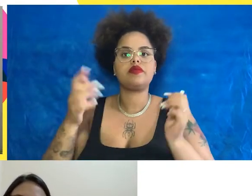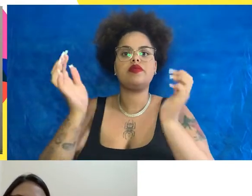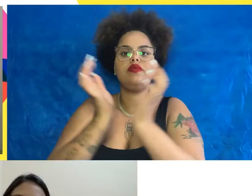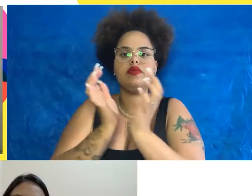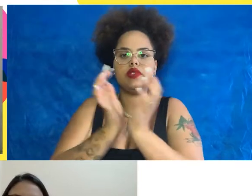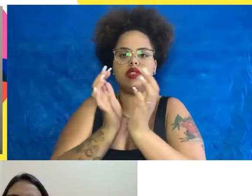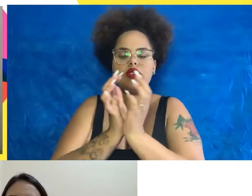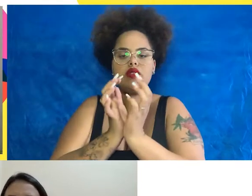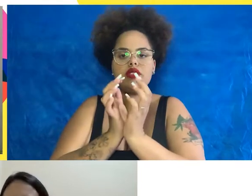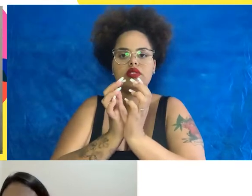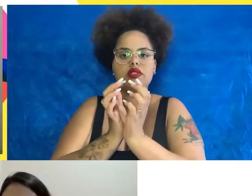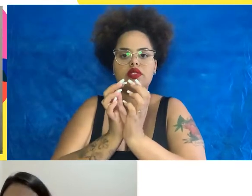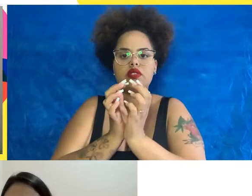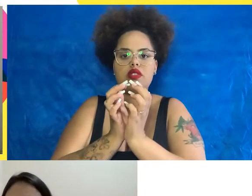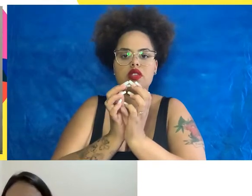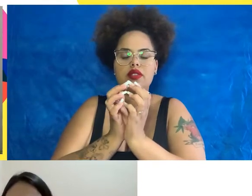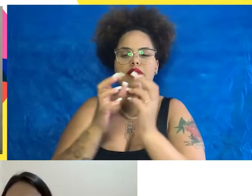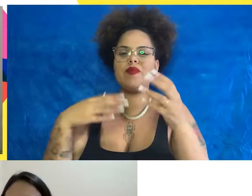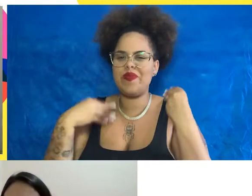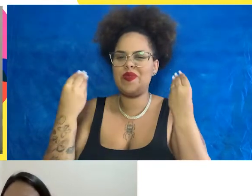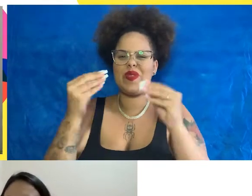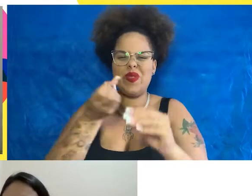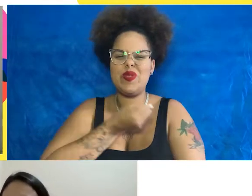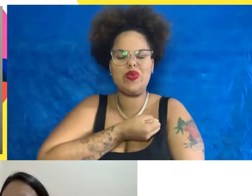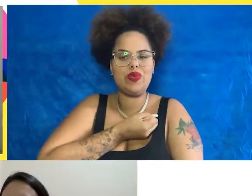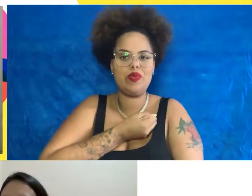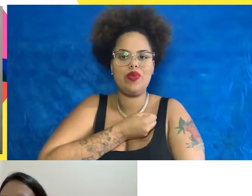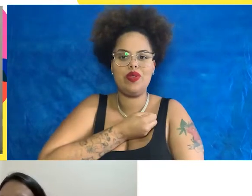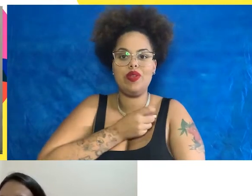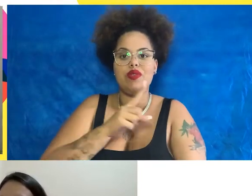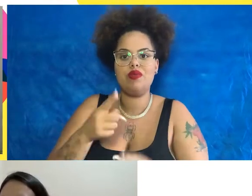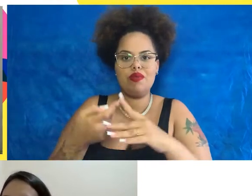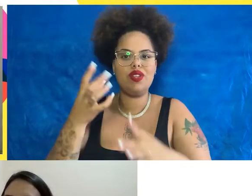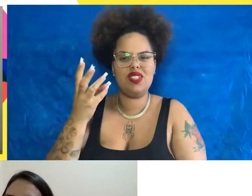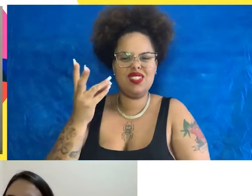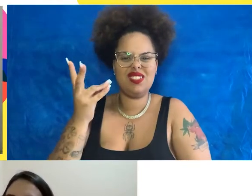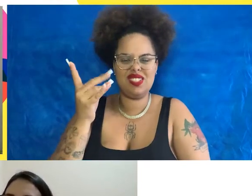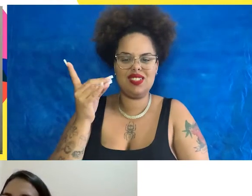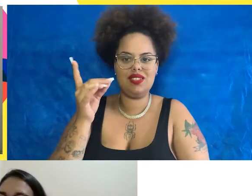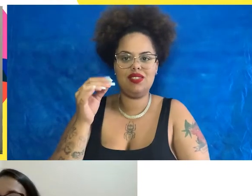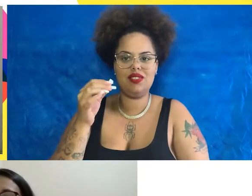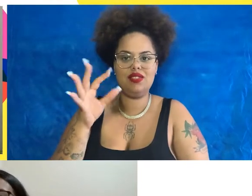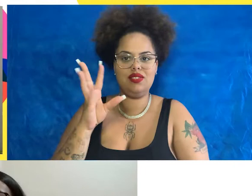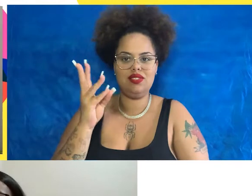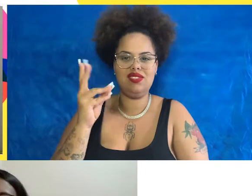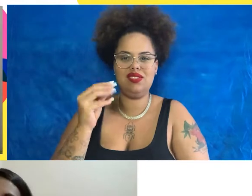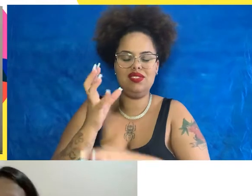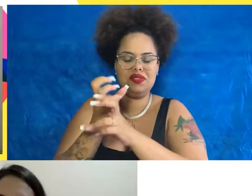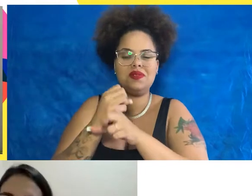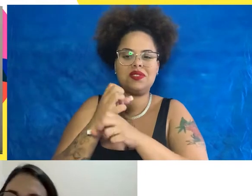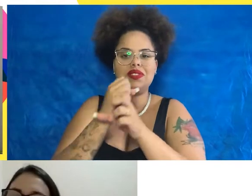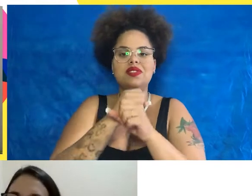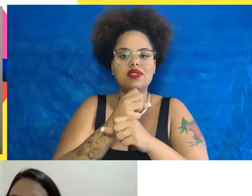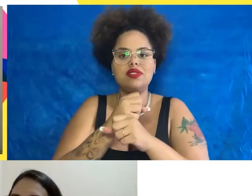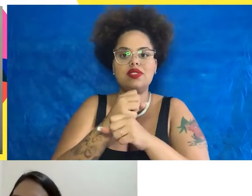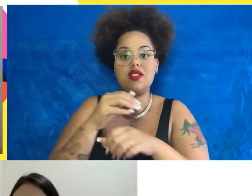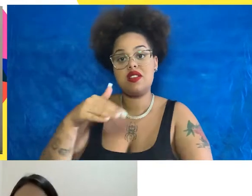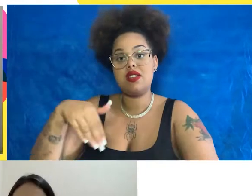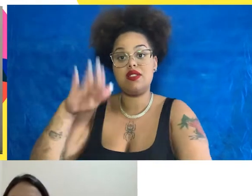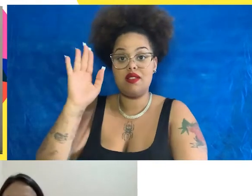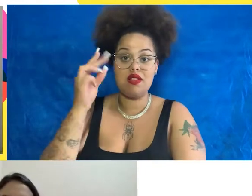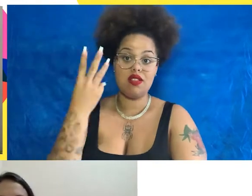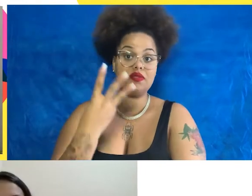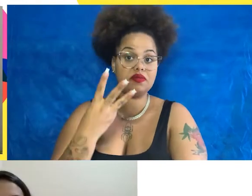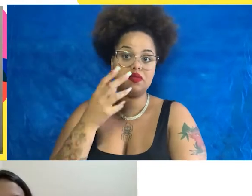conta com... Eu coloquei aqui esse número, mas contando aqui, fazendo os cálculos novamente, são mais de